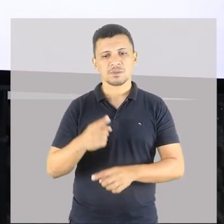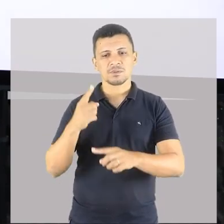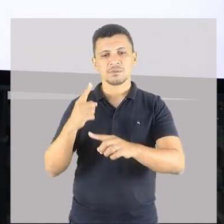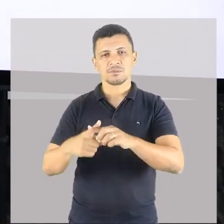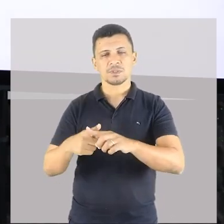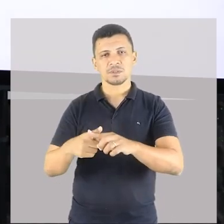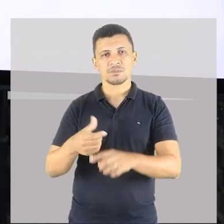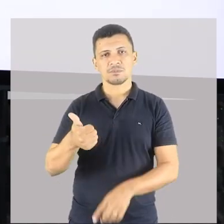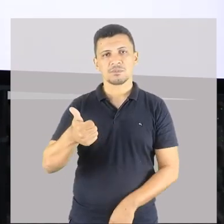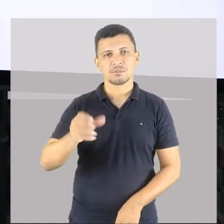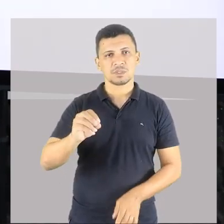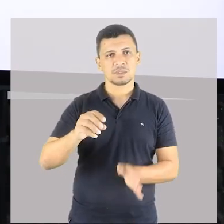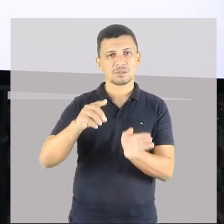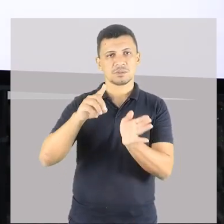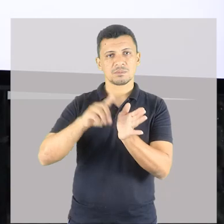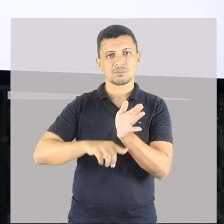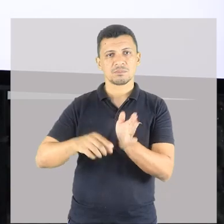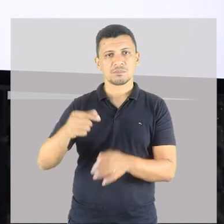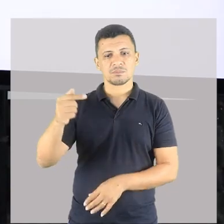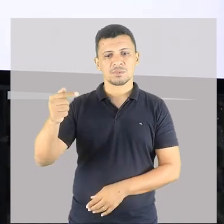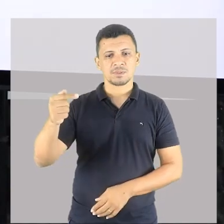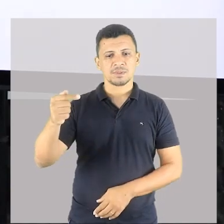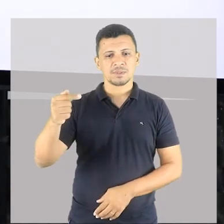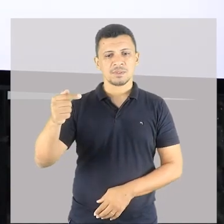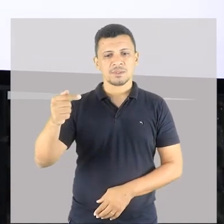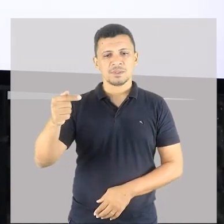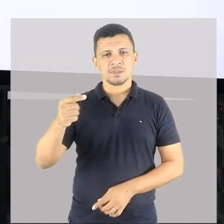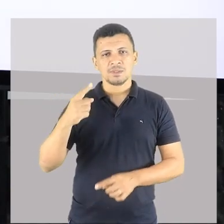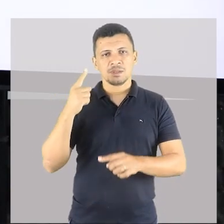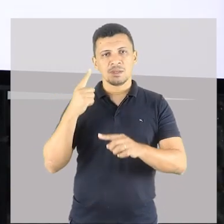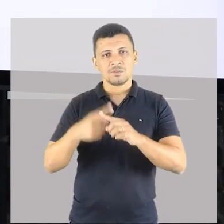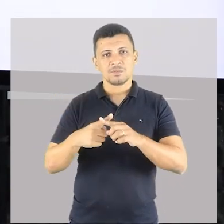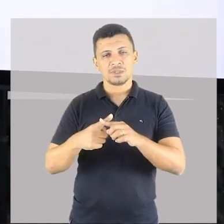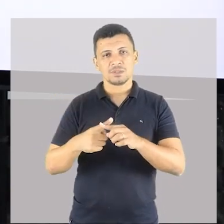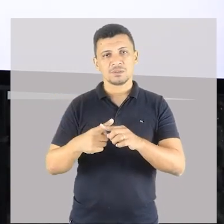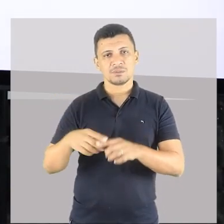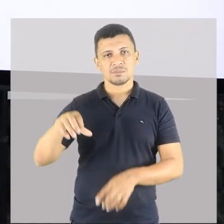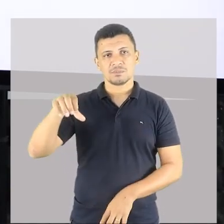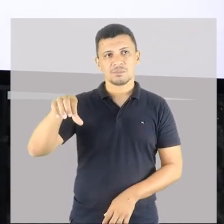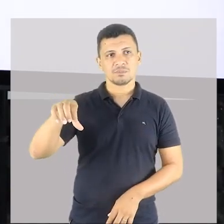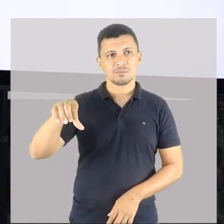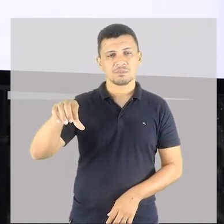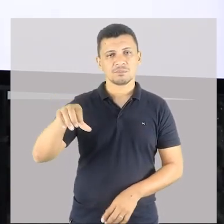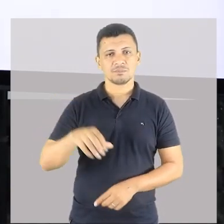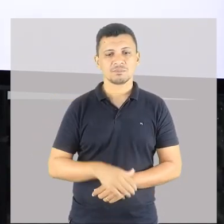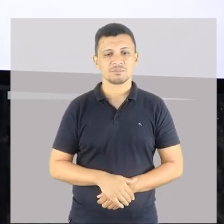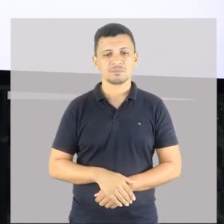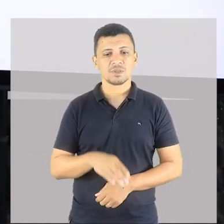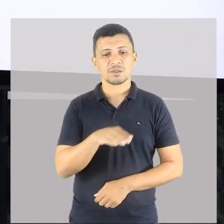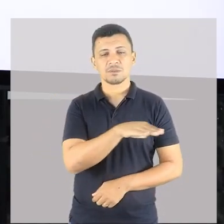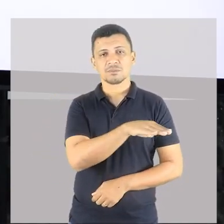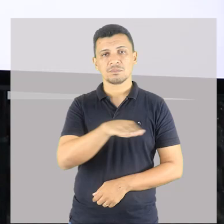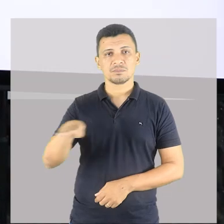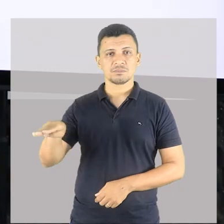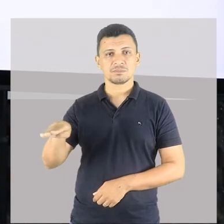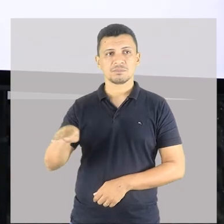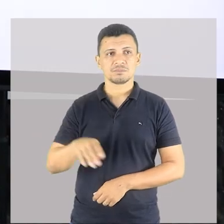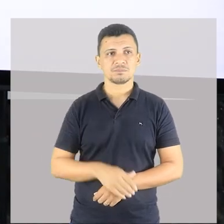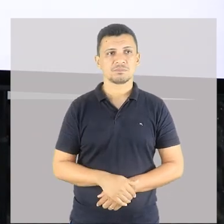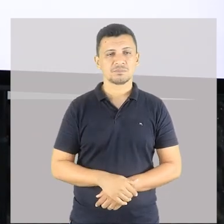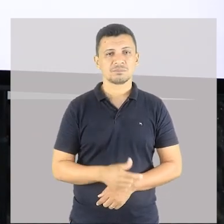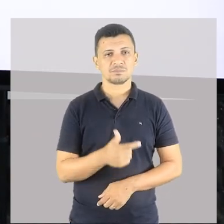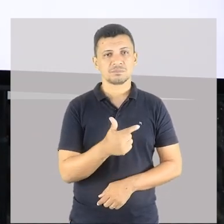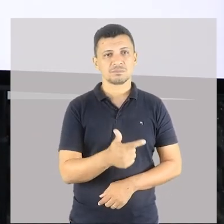vezes 10 elevado a menos 7, vezes a corrente, que é 9 amperes, dividido